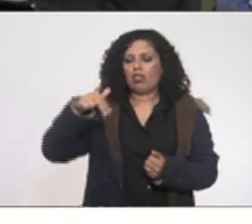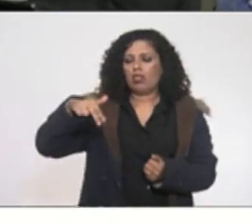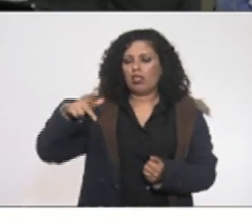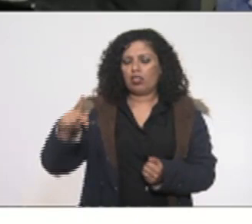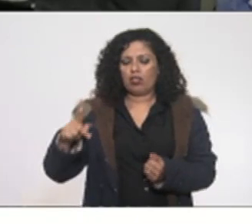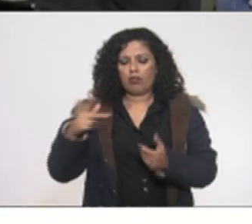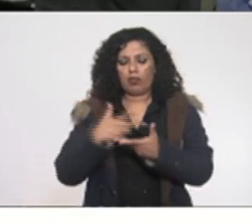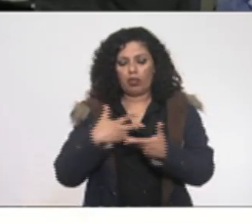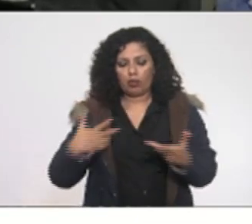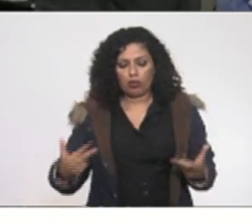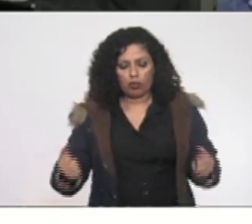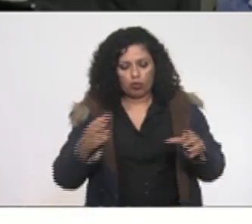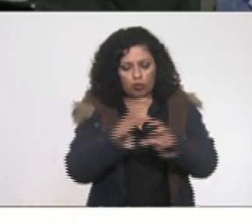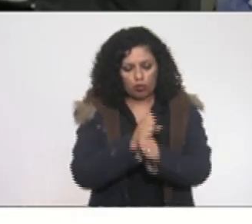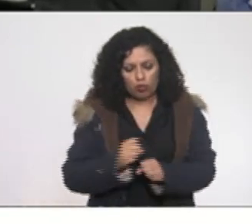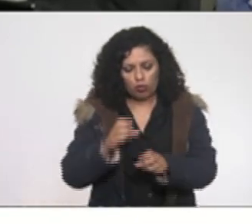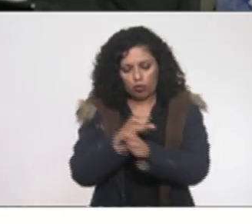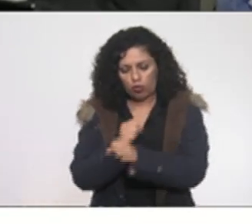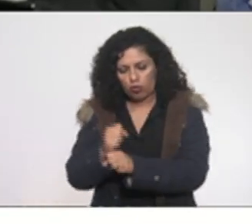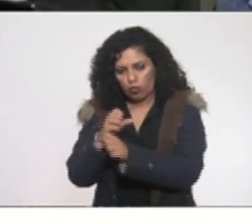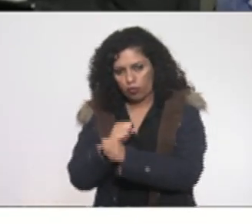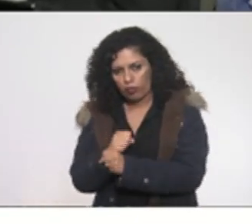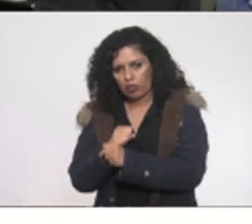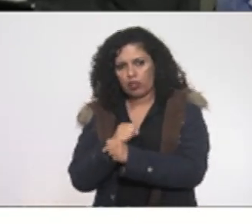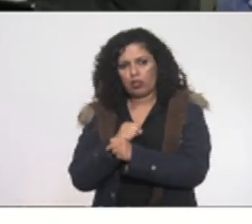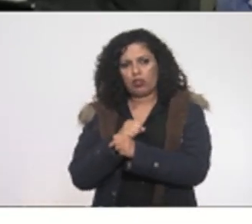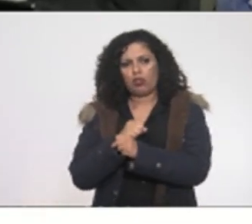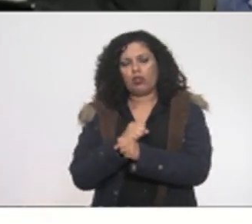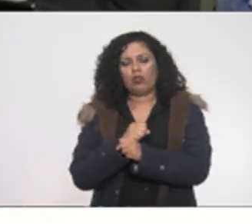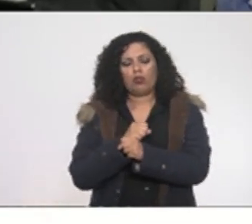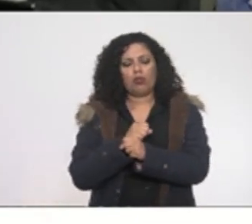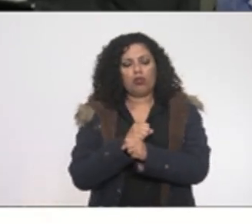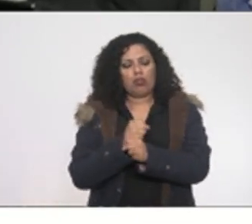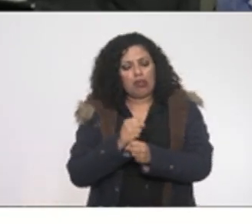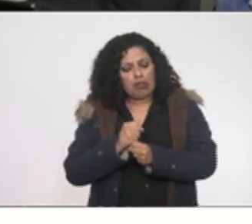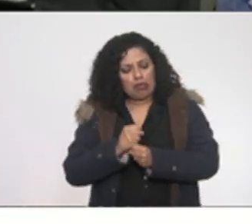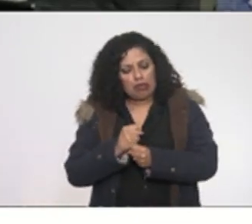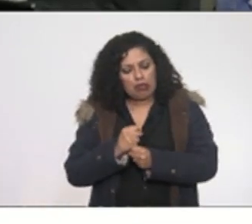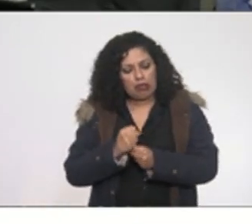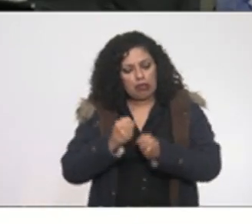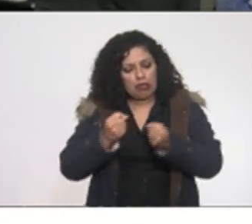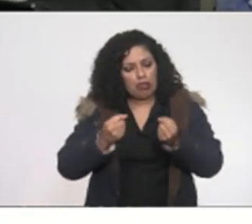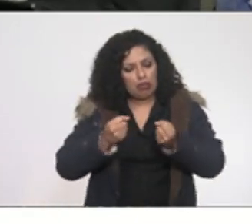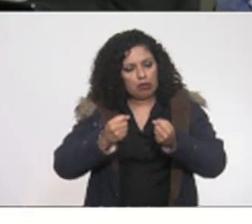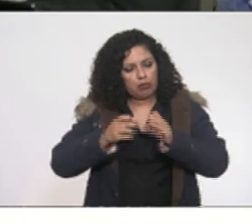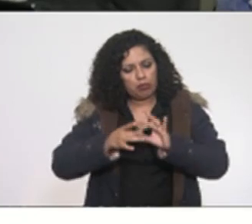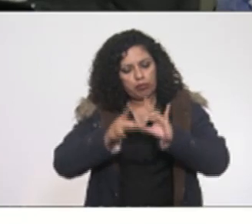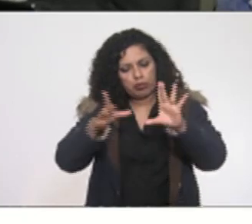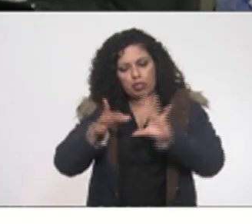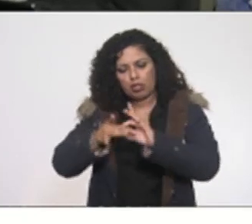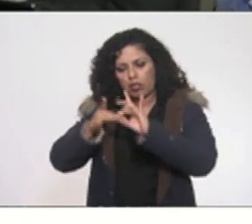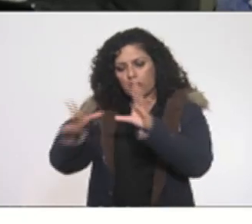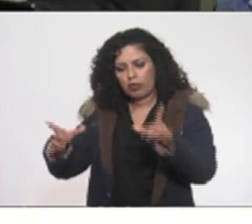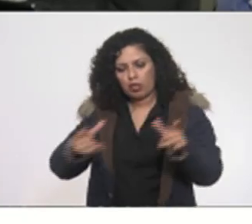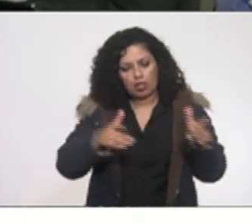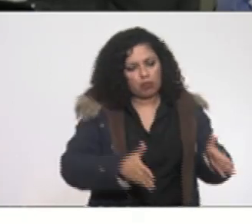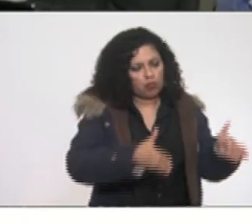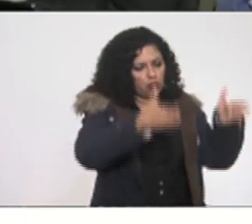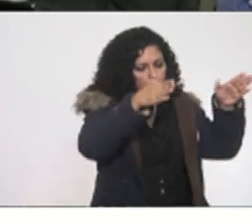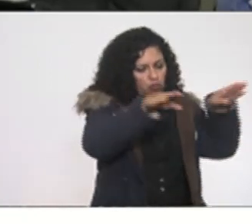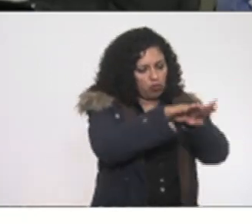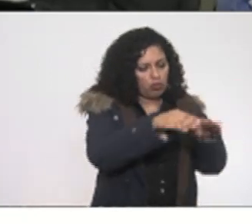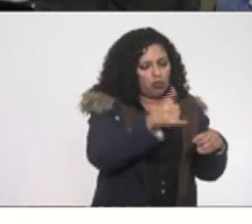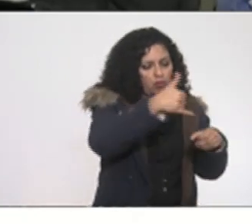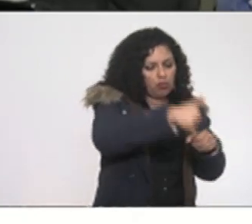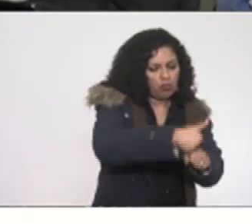critério quantitativo ou qualitativo na liberação de autorizações para funcionamento de postos nos estados ou nos municípios? Posto